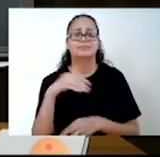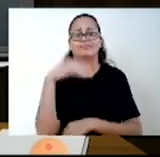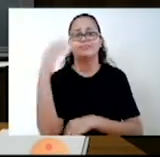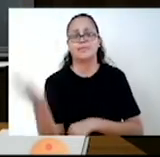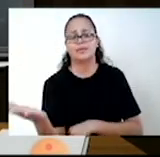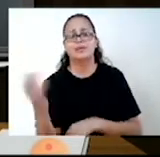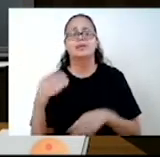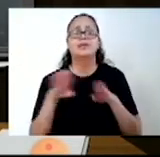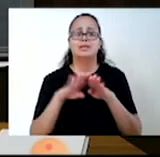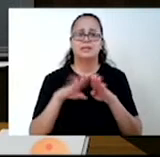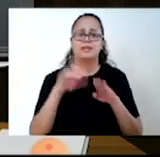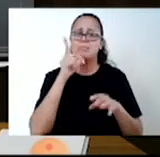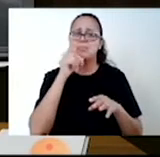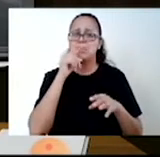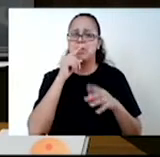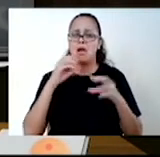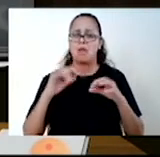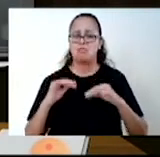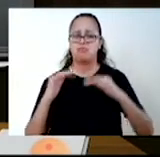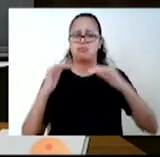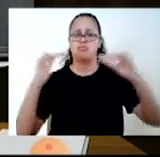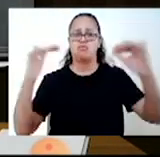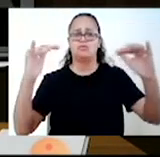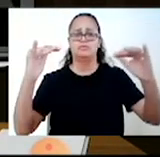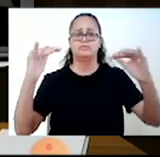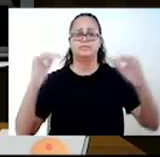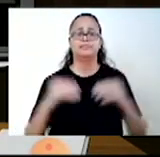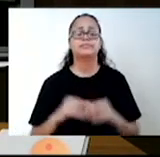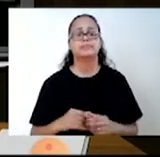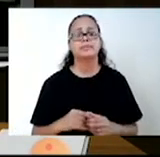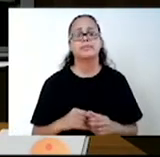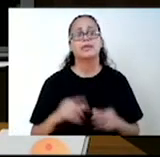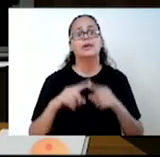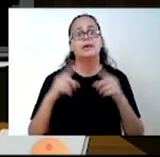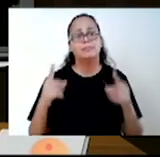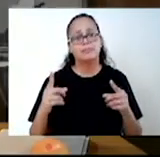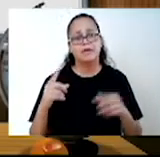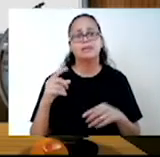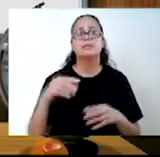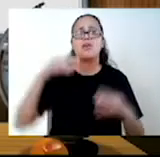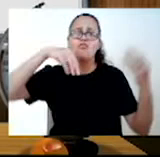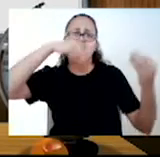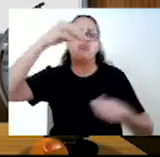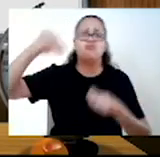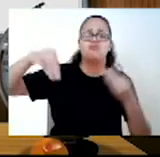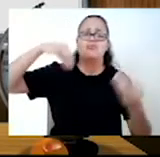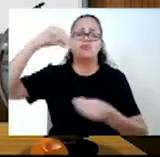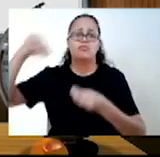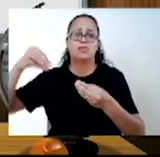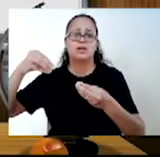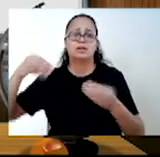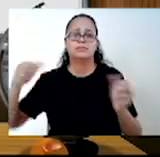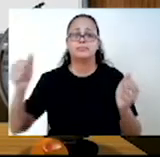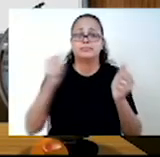podem ocorrer grandes inundações com a intensa agitação marítima e elevação das ondas. Mas conforme o furacão avança por uma área terrestre, ele